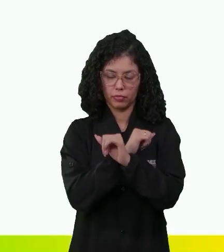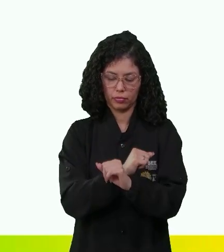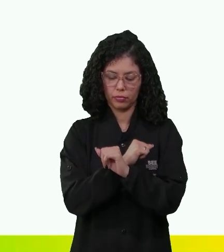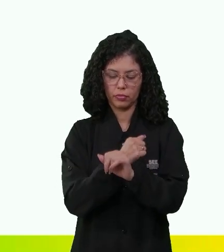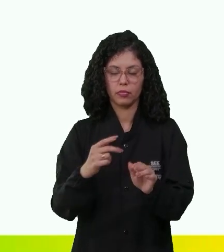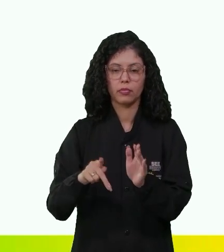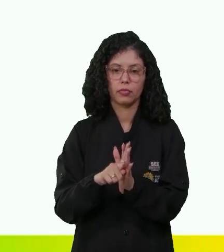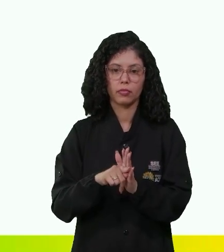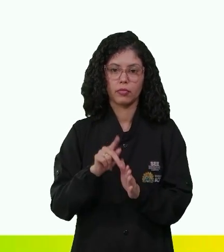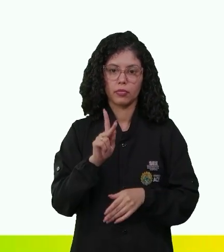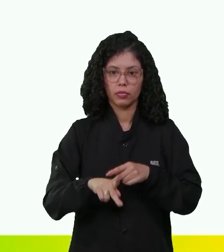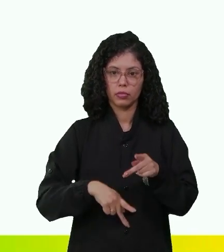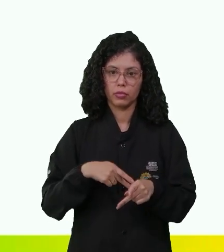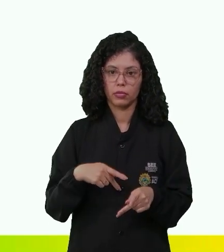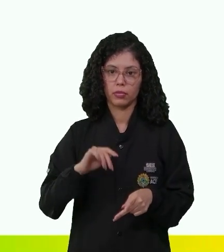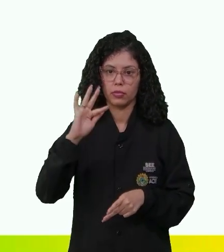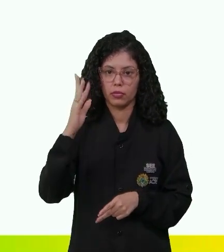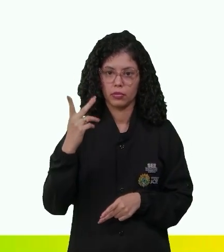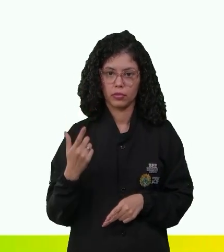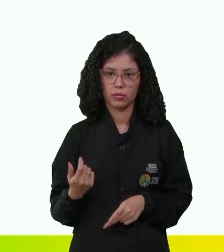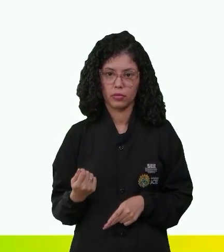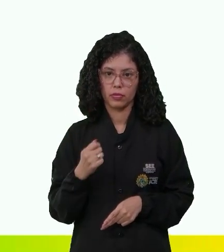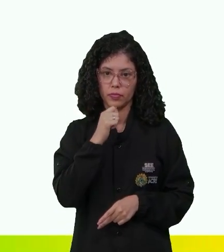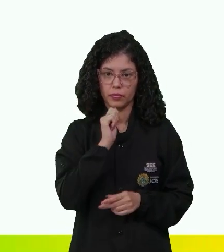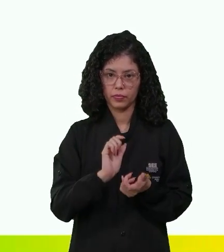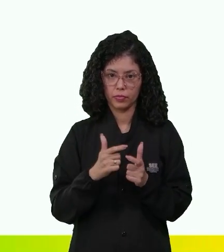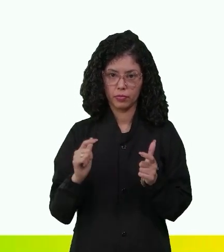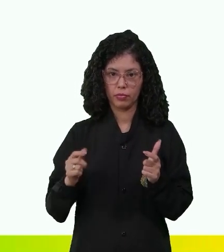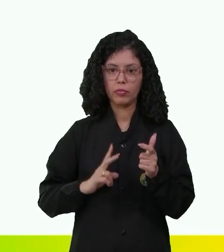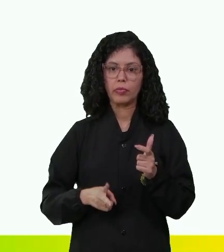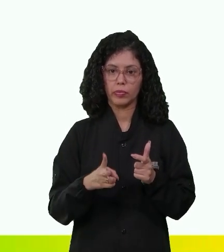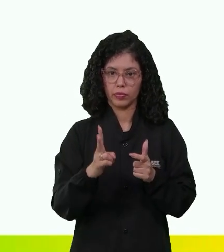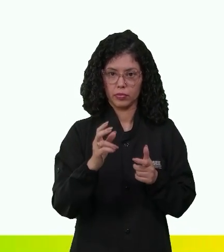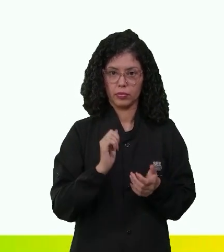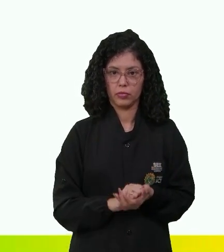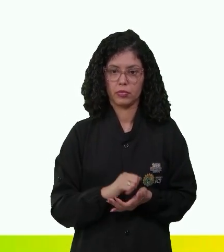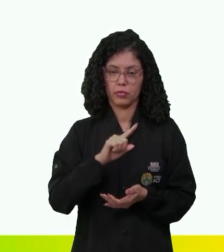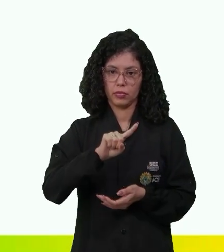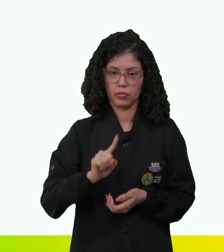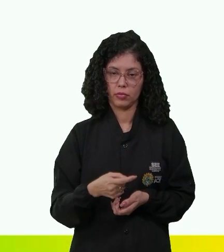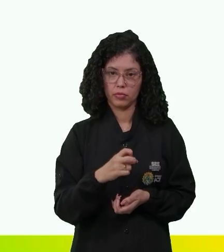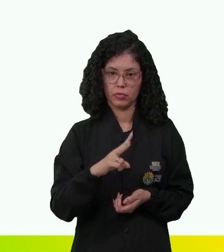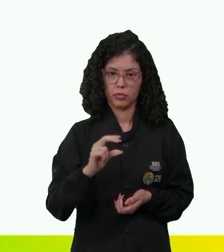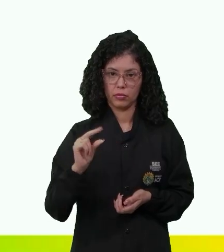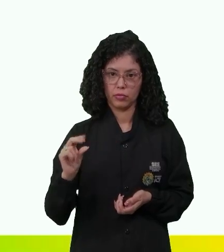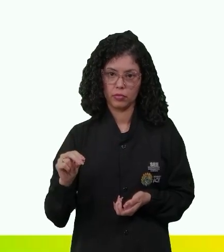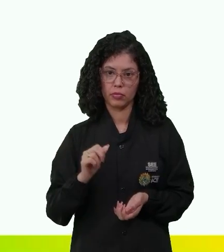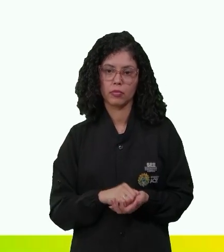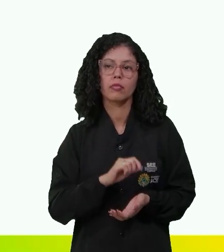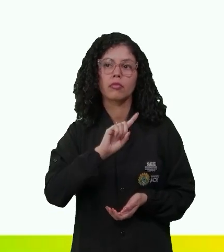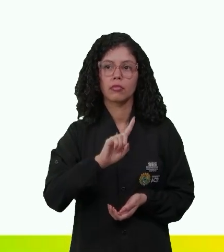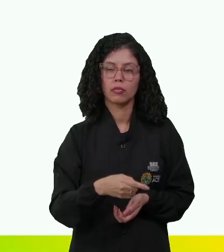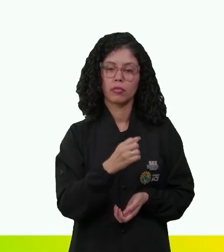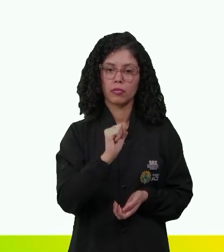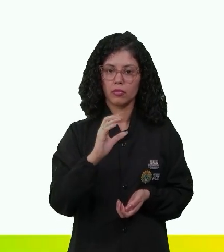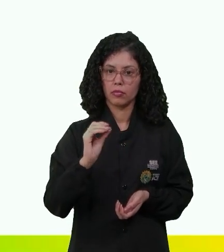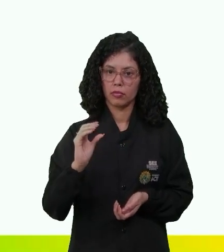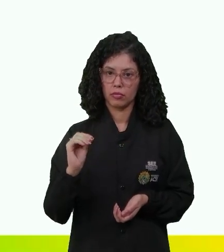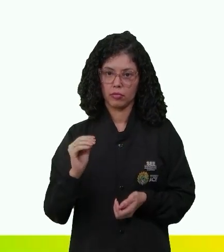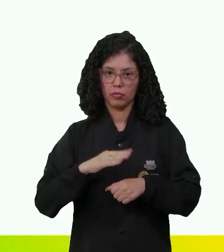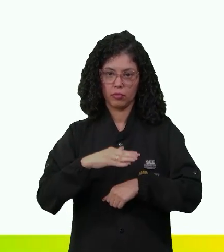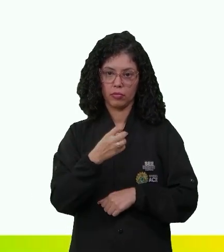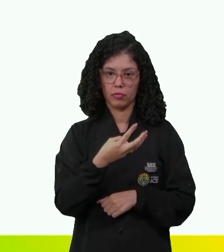dos povos africanos foi muito intensa entre 1500 e 1800, mais